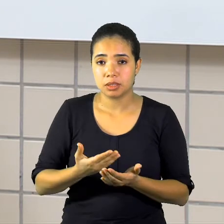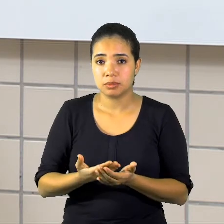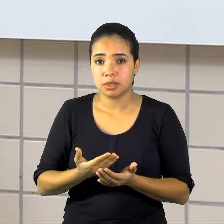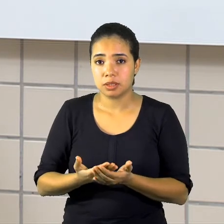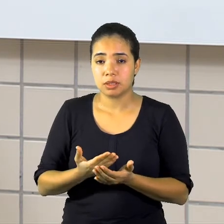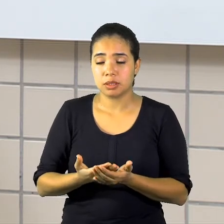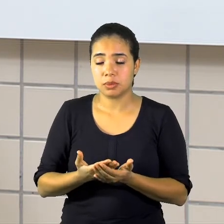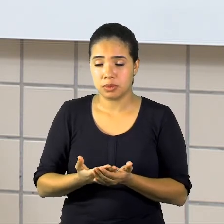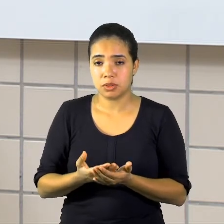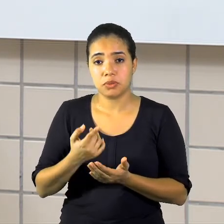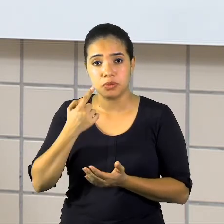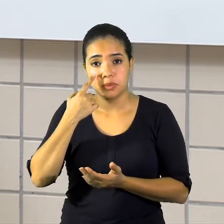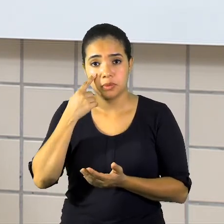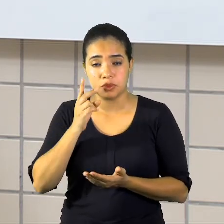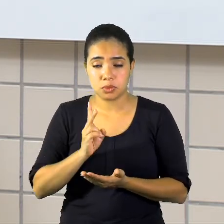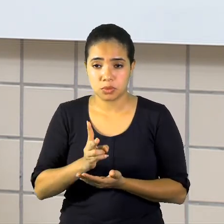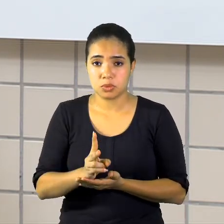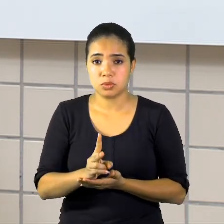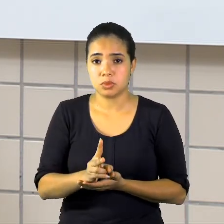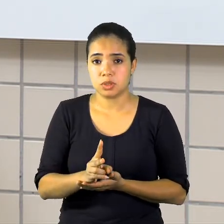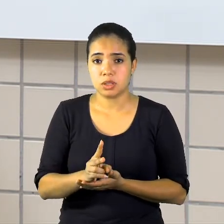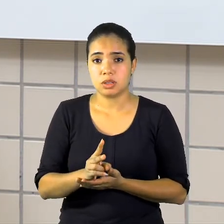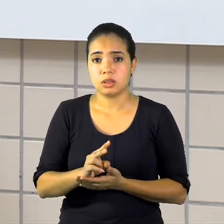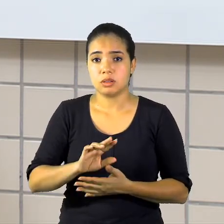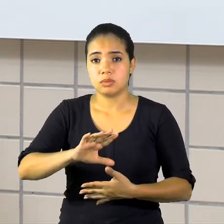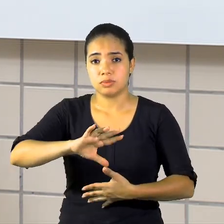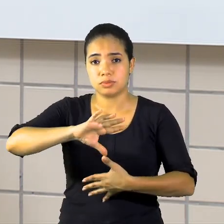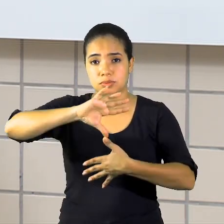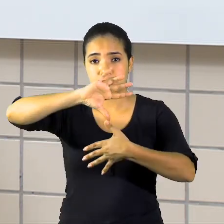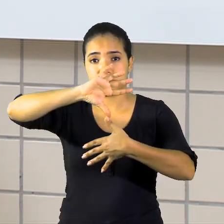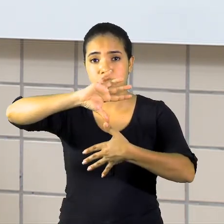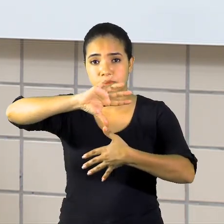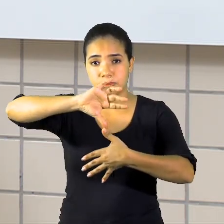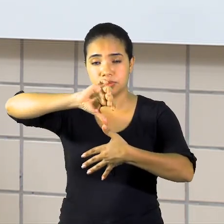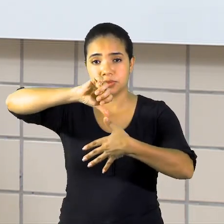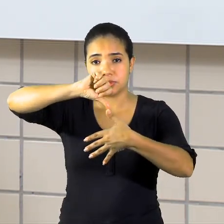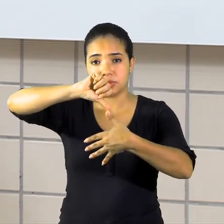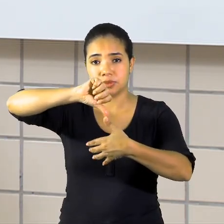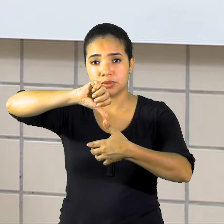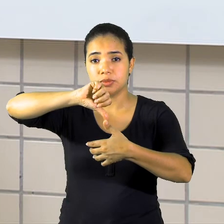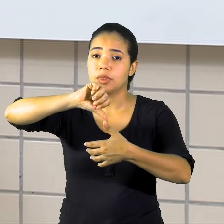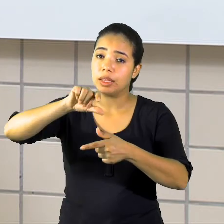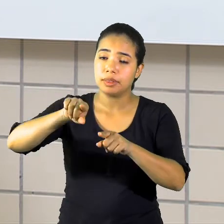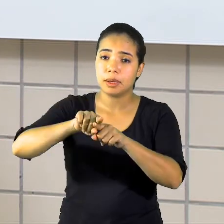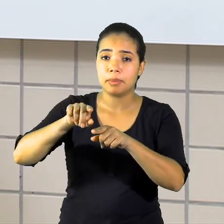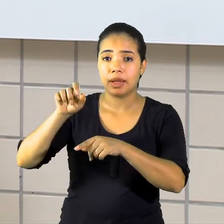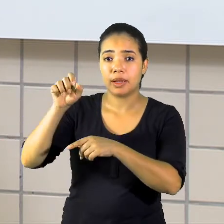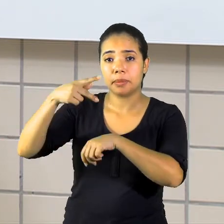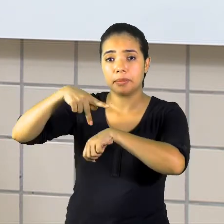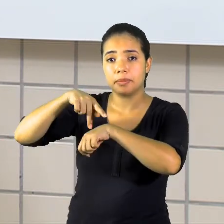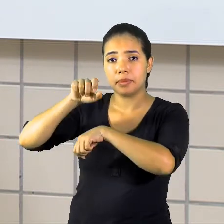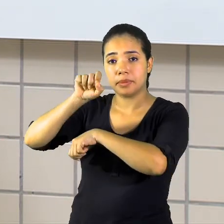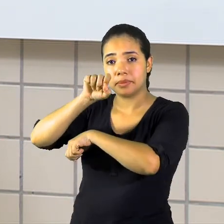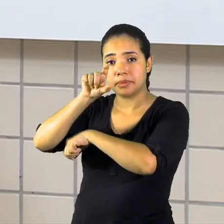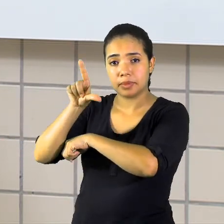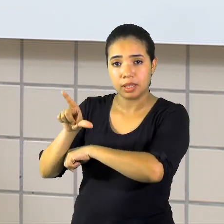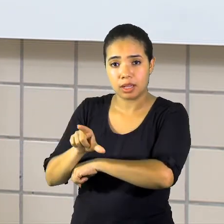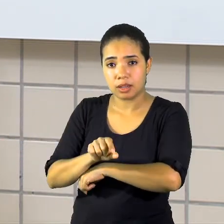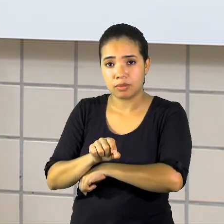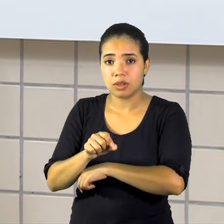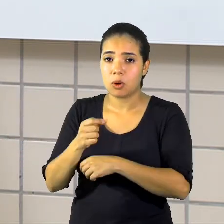trabalhar, nós vamos continuar trabalhando sobre a América Latina e sobre a África. Vamos ver fatores